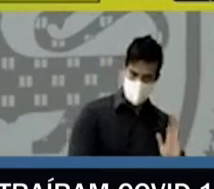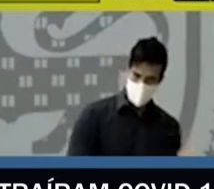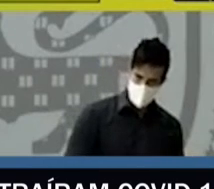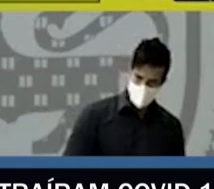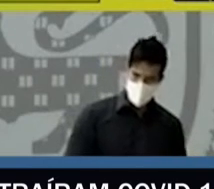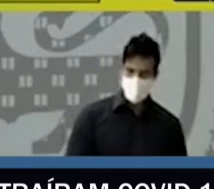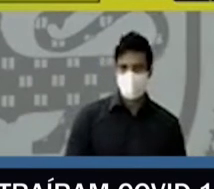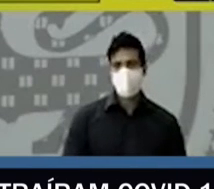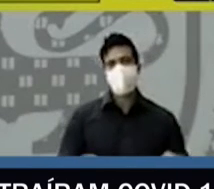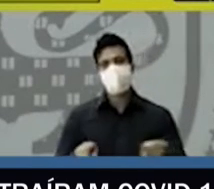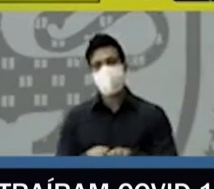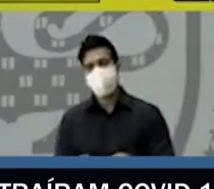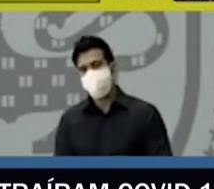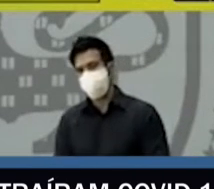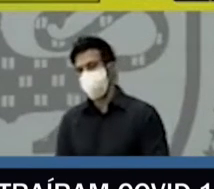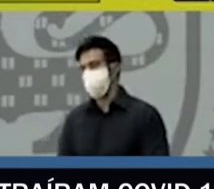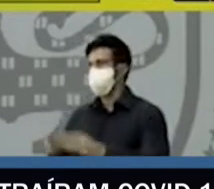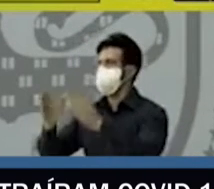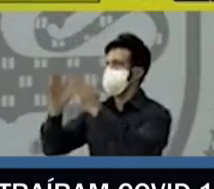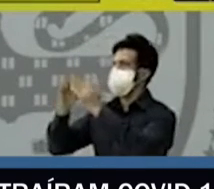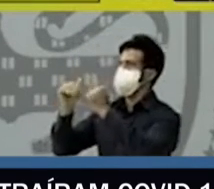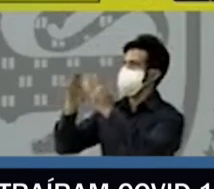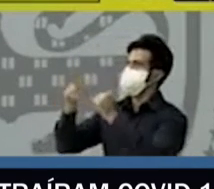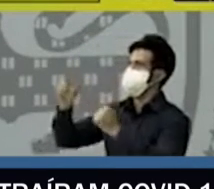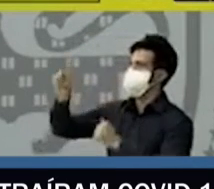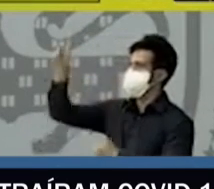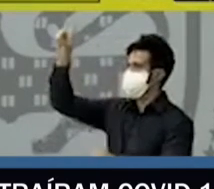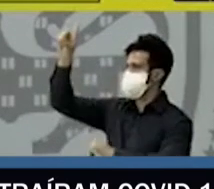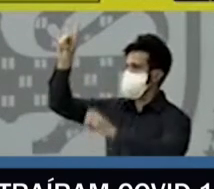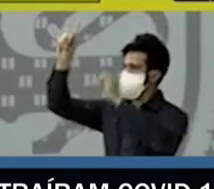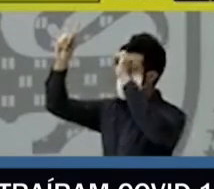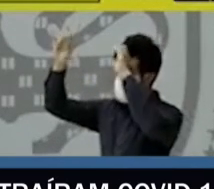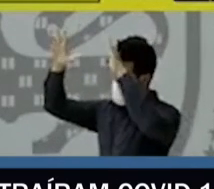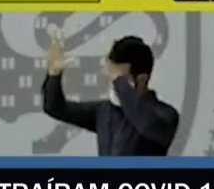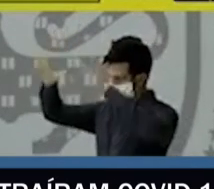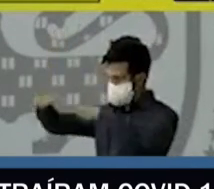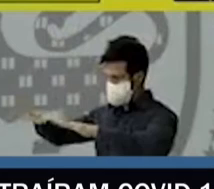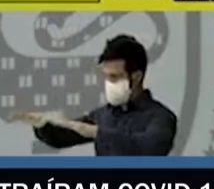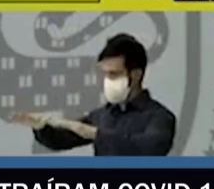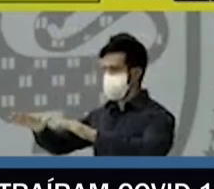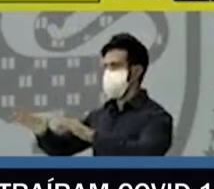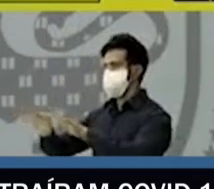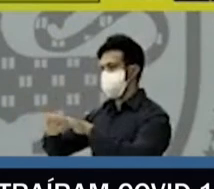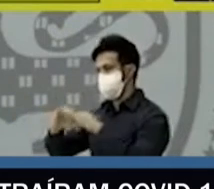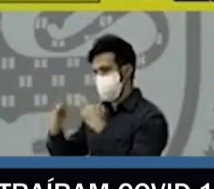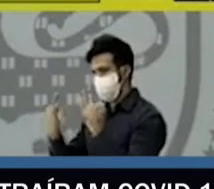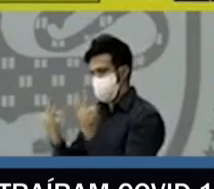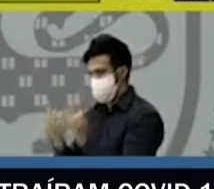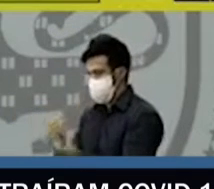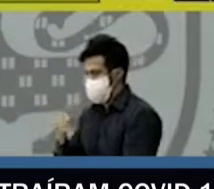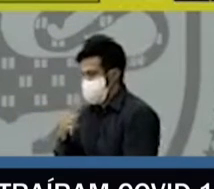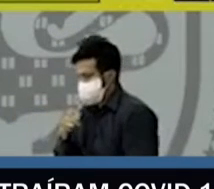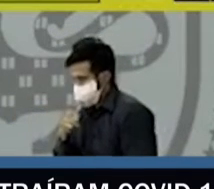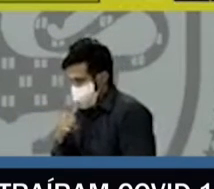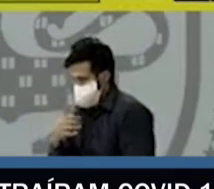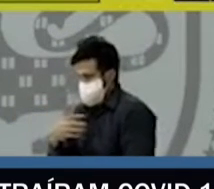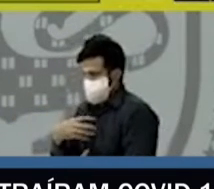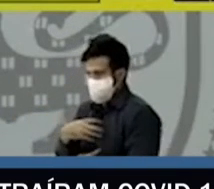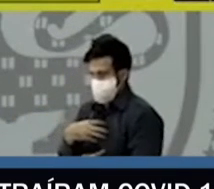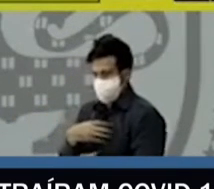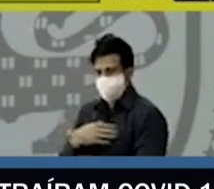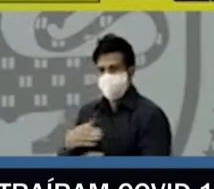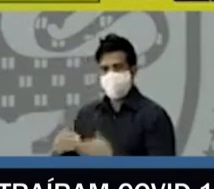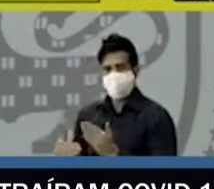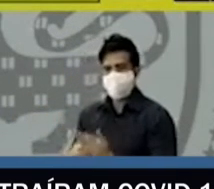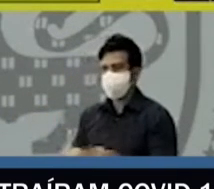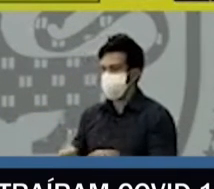seus entes queridos, a todos os profissionais de saúde, o nosso respeito e o nosso orgulho e